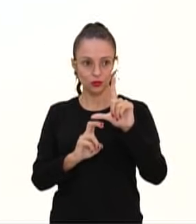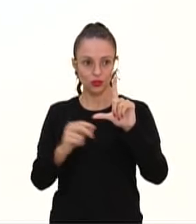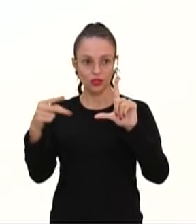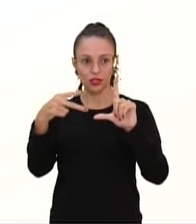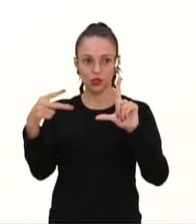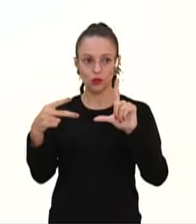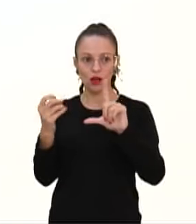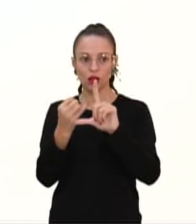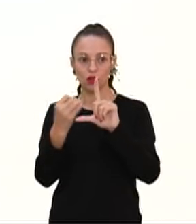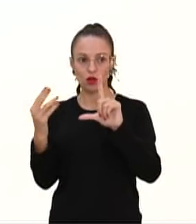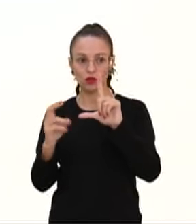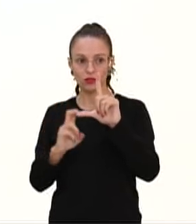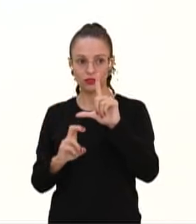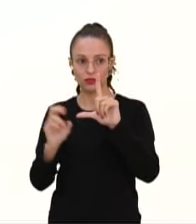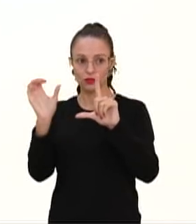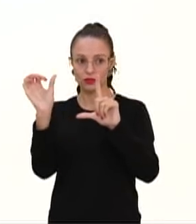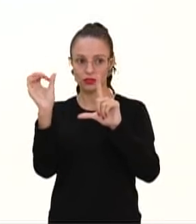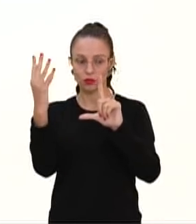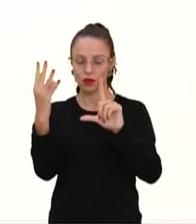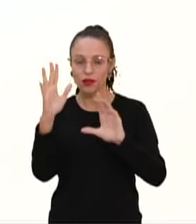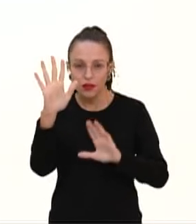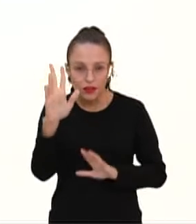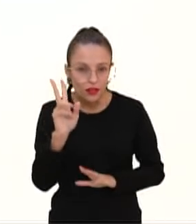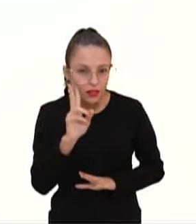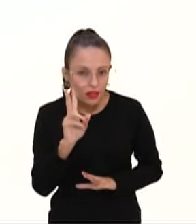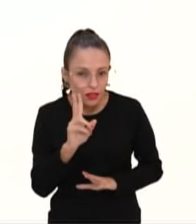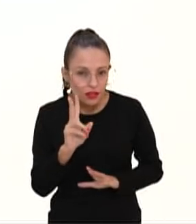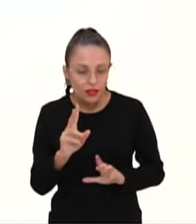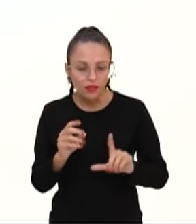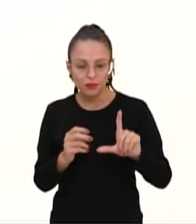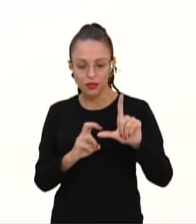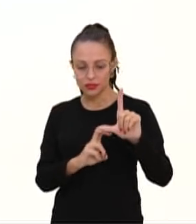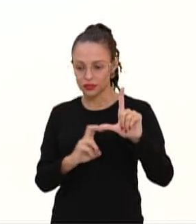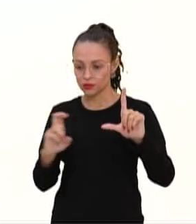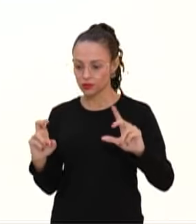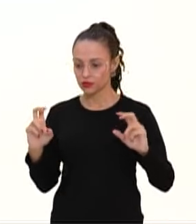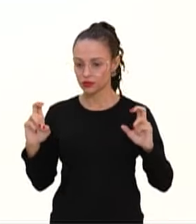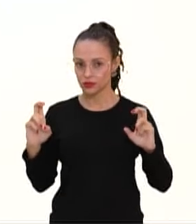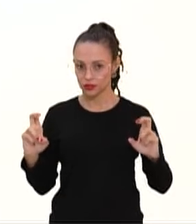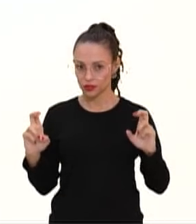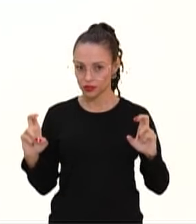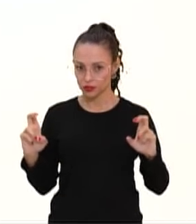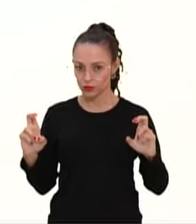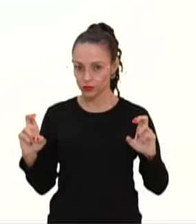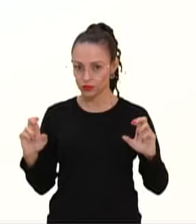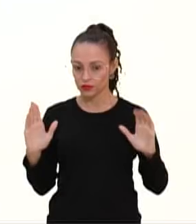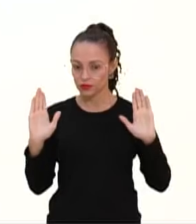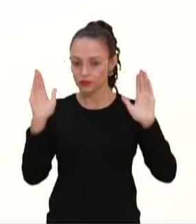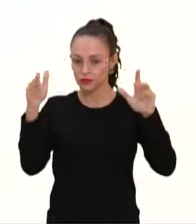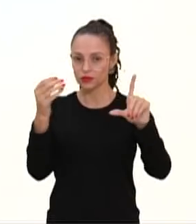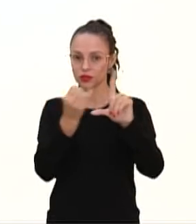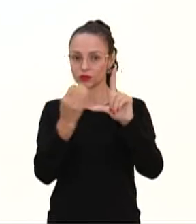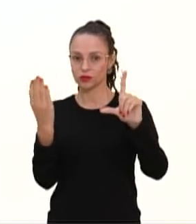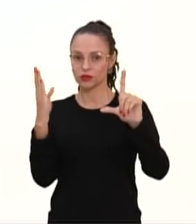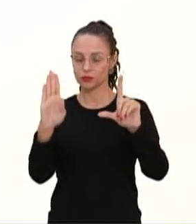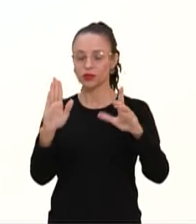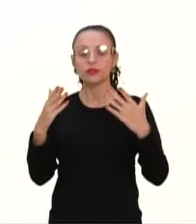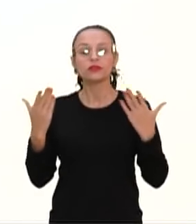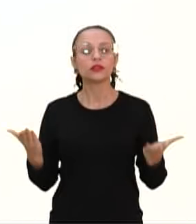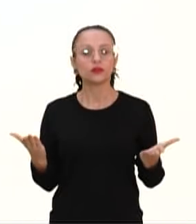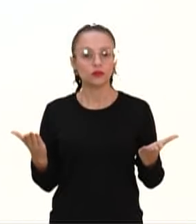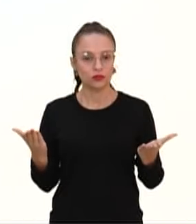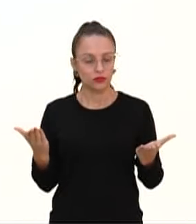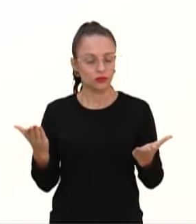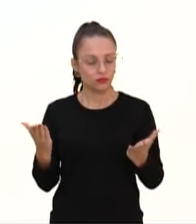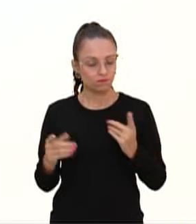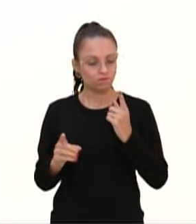de 64 na base 5. Lembra, quando eu tenho bases iguais no logaritmo, eu trabalho com os logaritmandos. Então aqui eu vou em busca desse valor